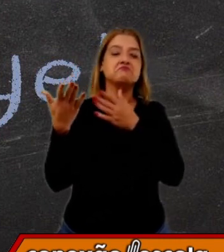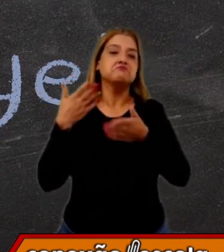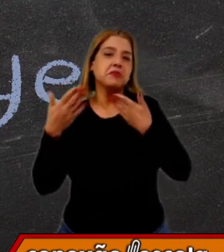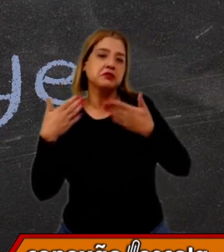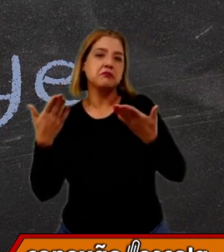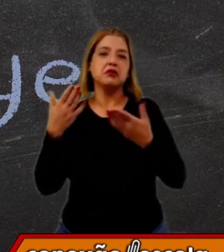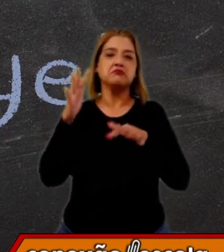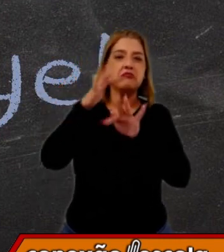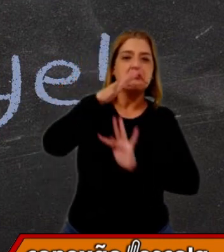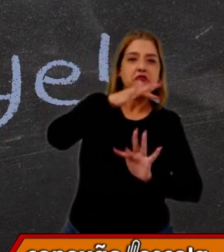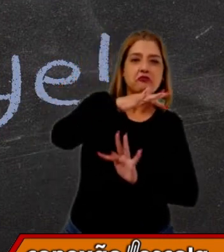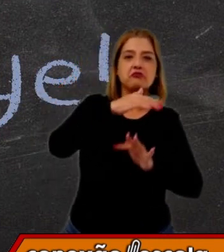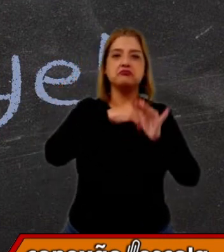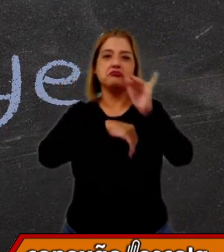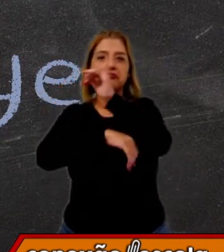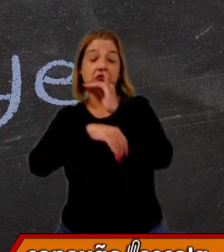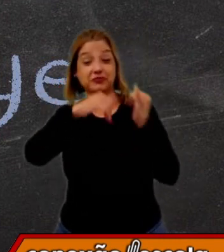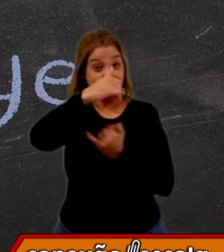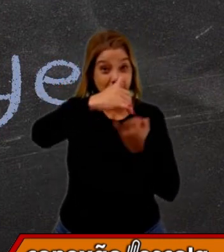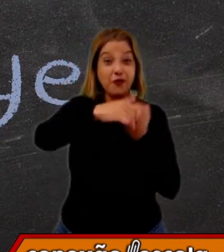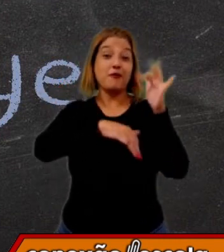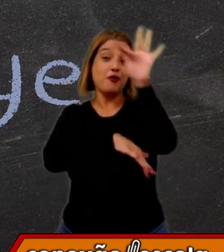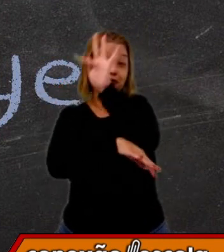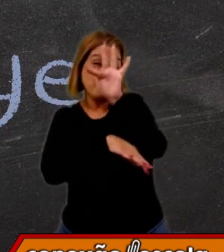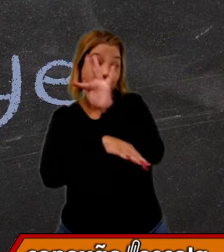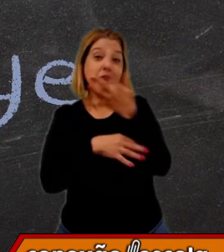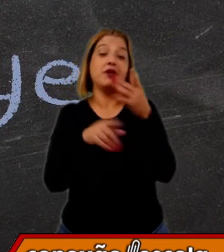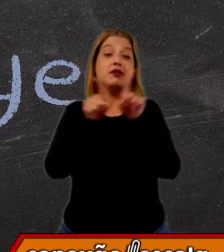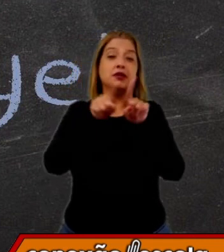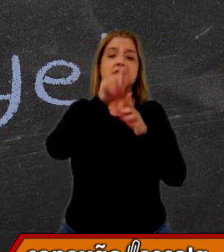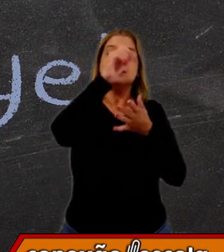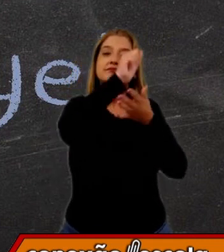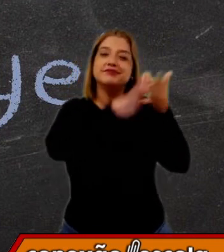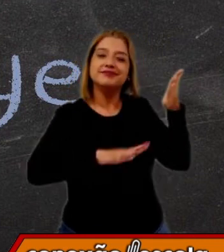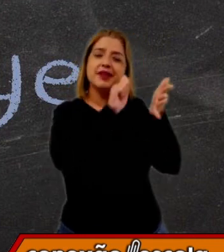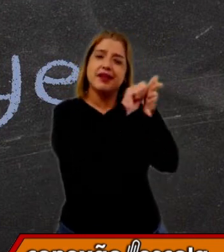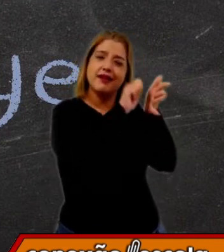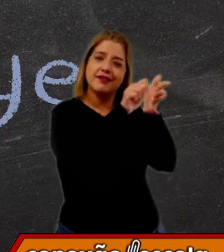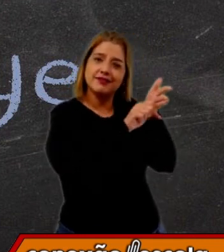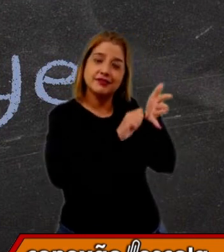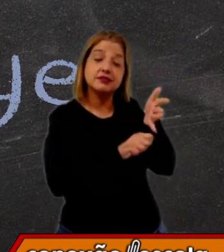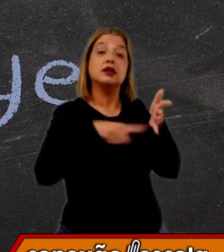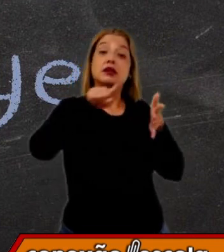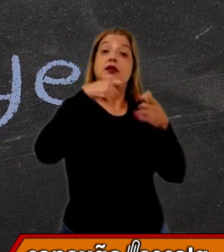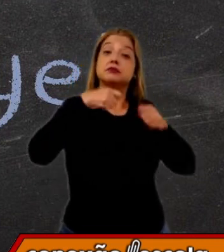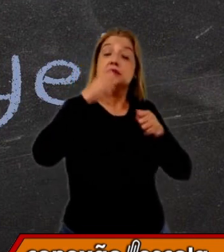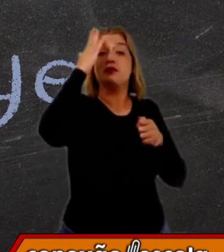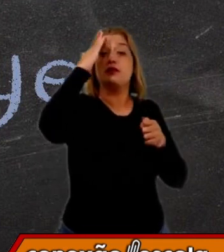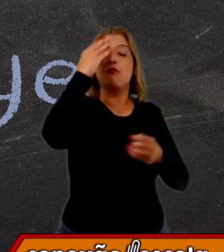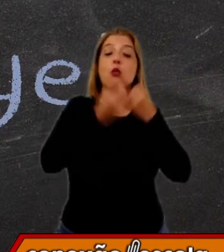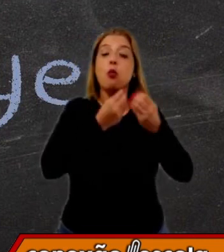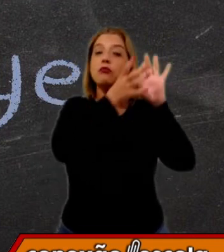formal ou informal e no texto quando você escreve algo é importante você se fazer coerente